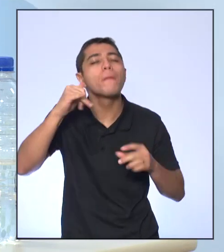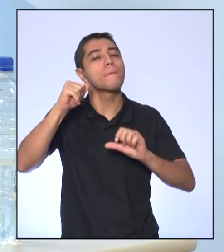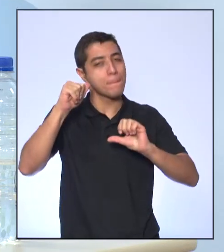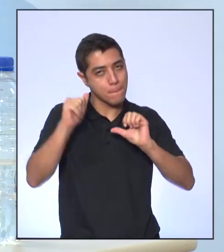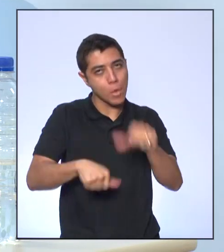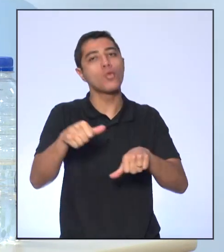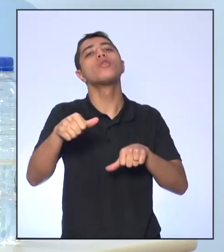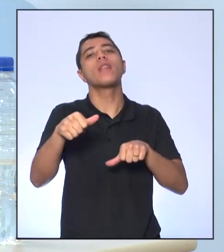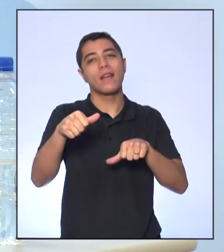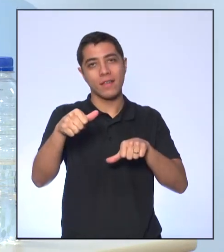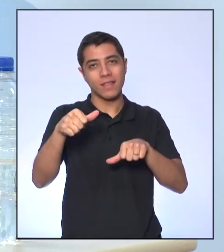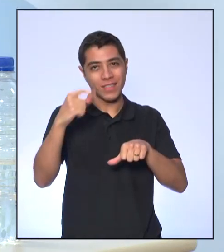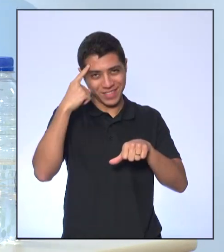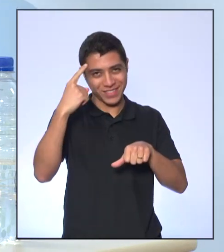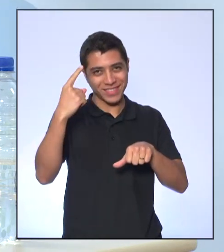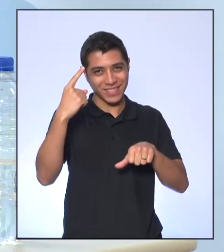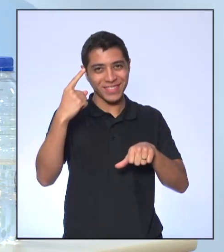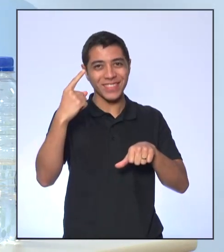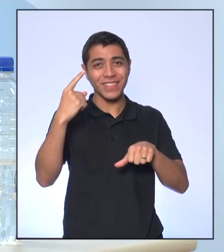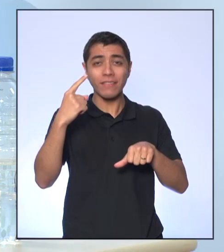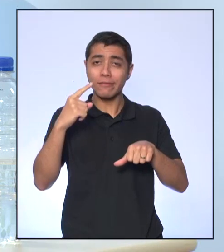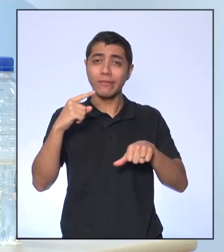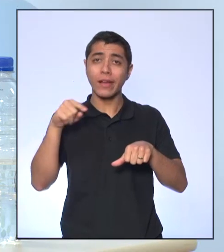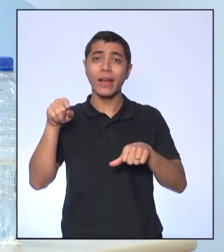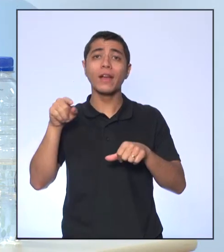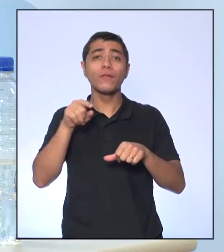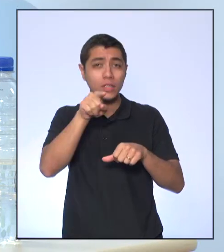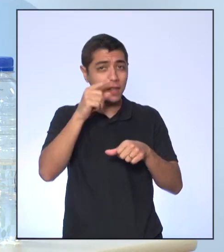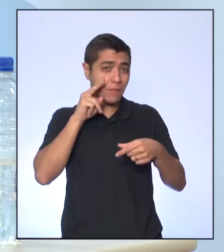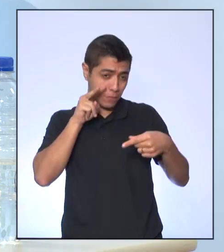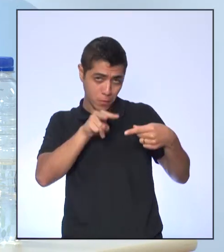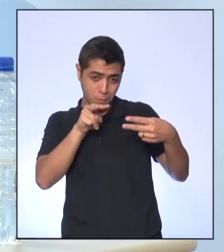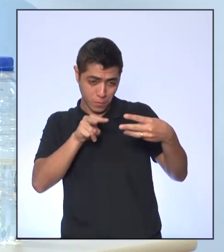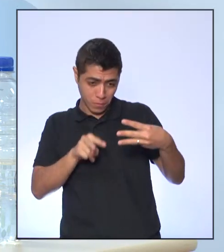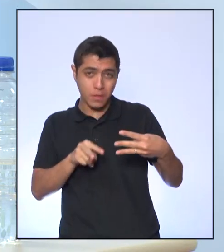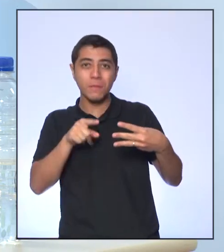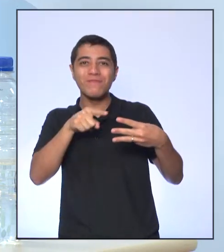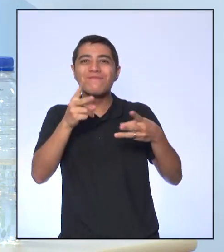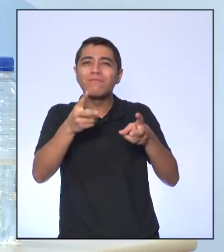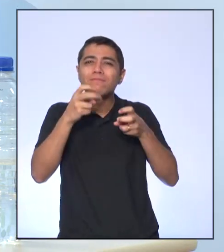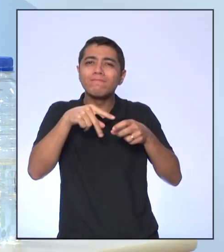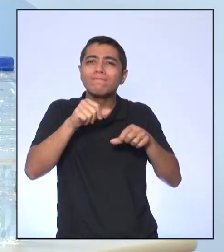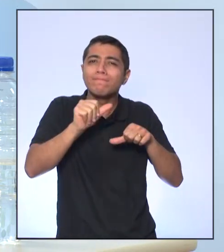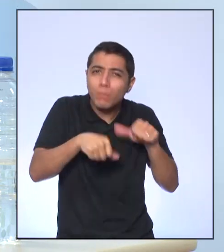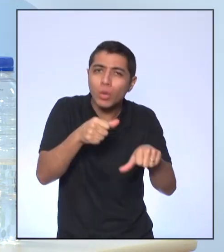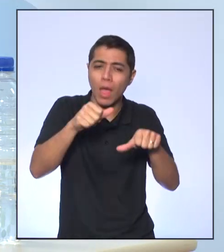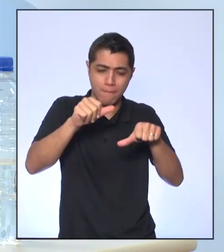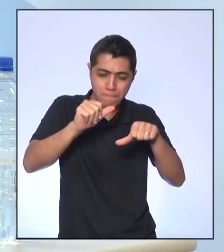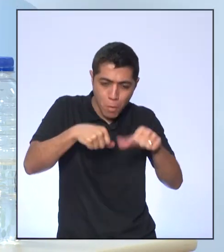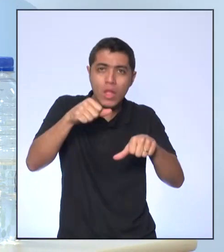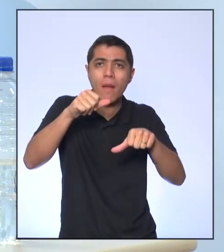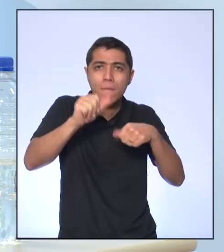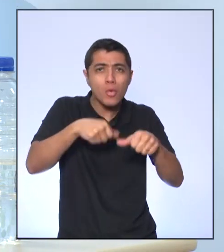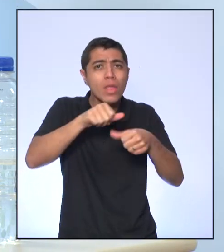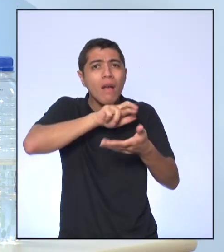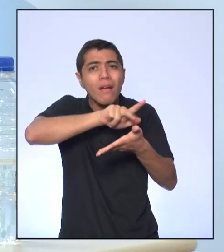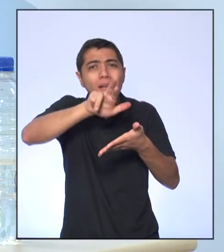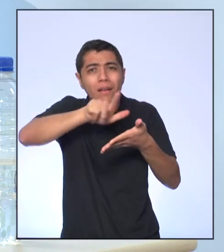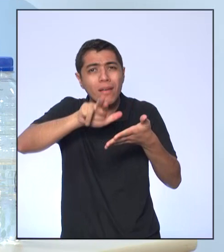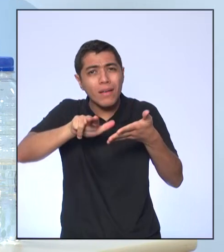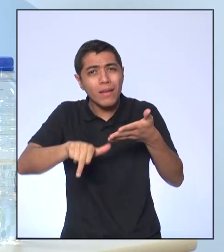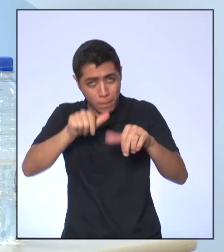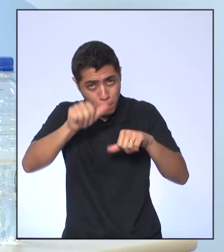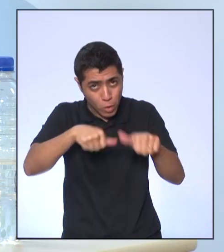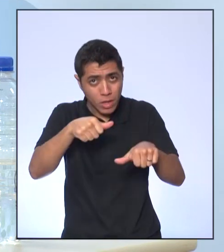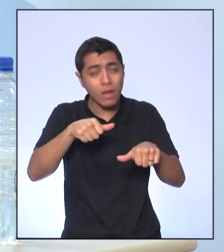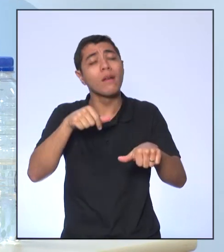aroma agradável, né? Então, se eu tive várias evidências de que teve uma mudança na minha composição, então essa minha transformação